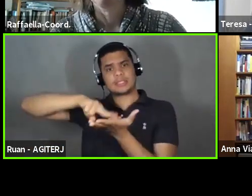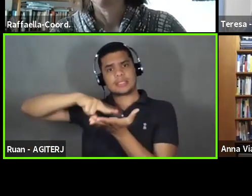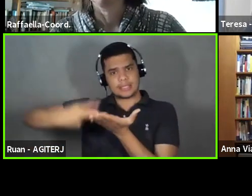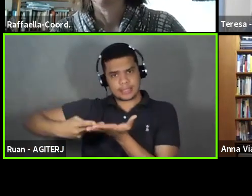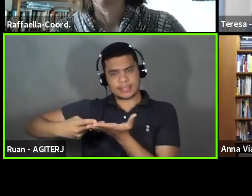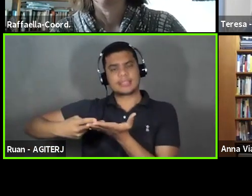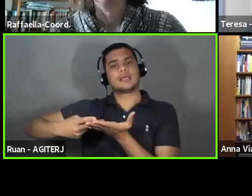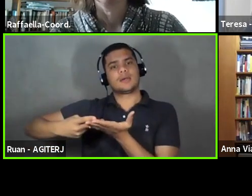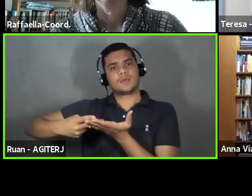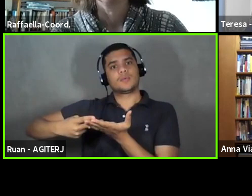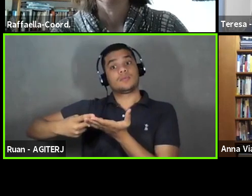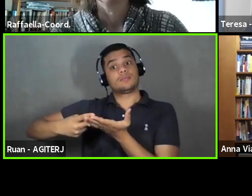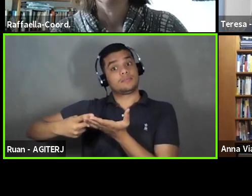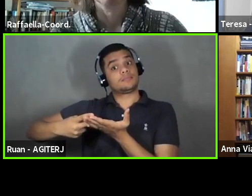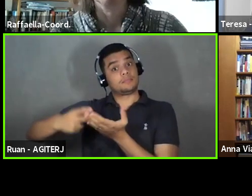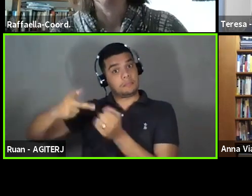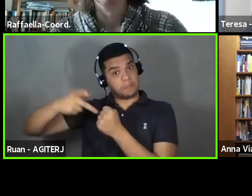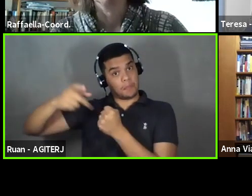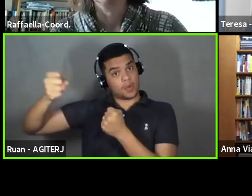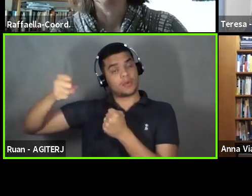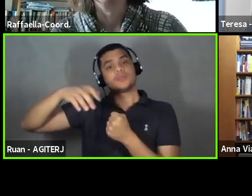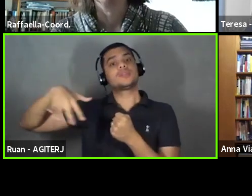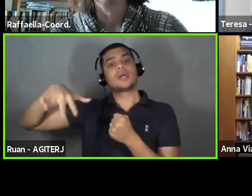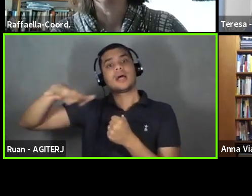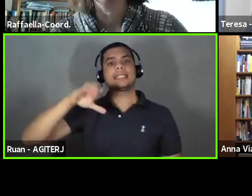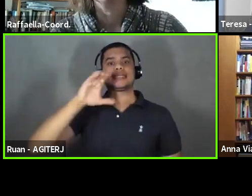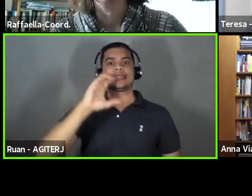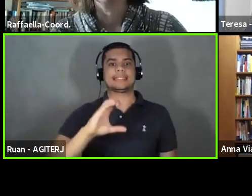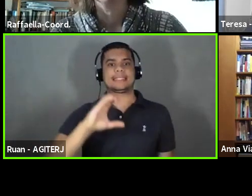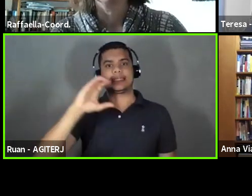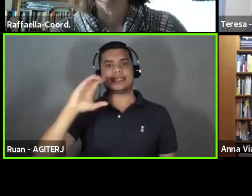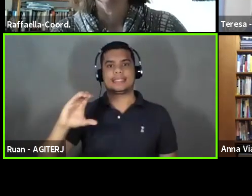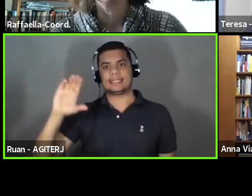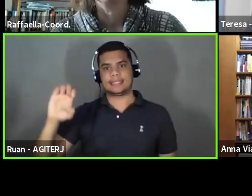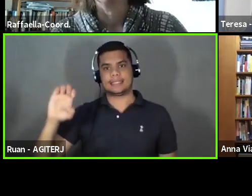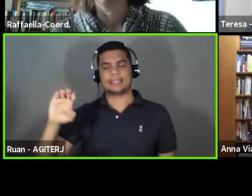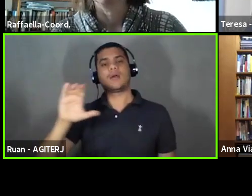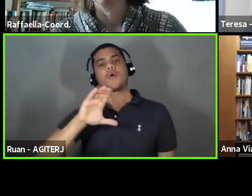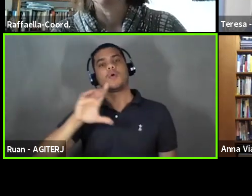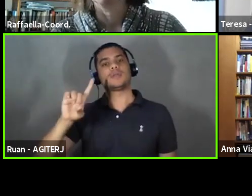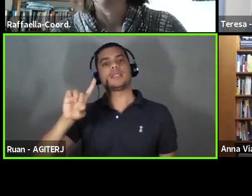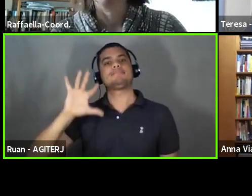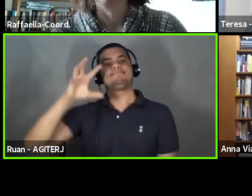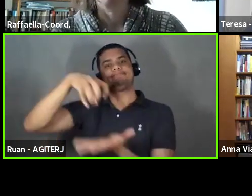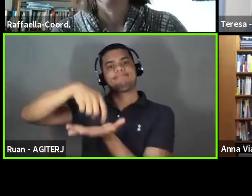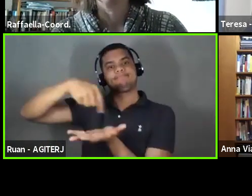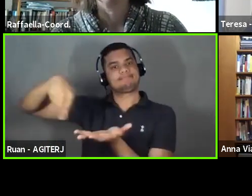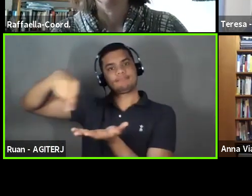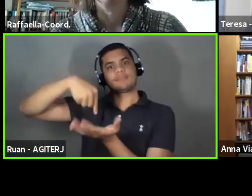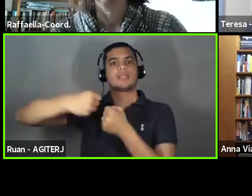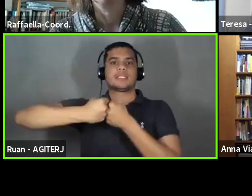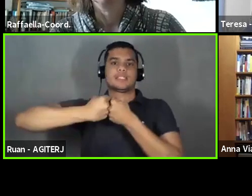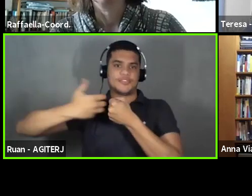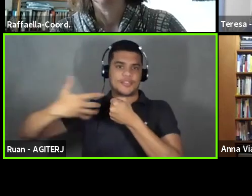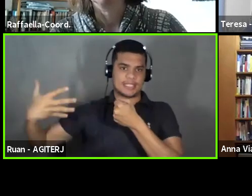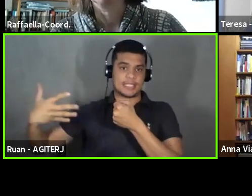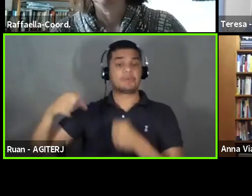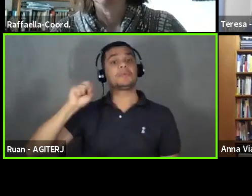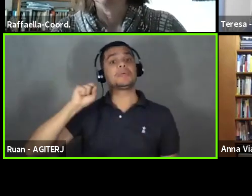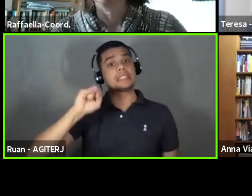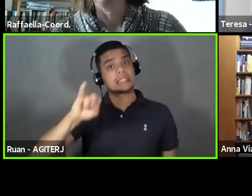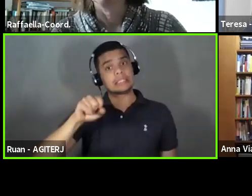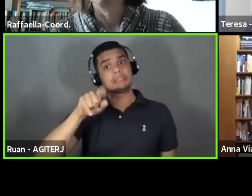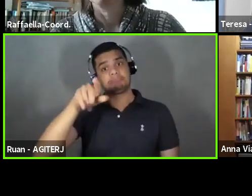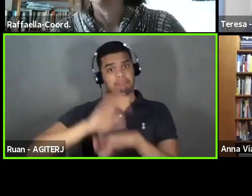em especialização, eles são dados pelo CCE, que é a Coordenação Central de Extensão. Então, se vocês